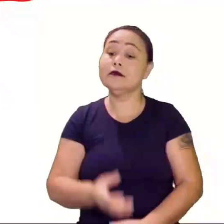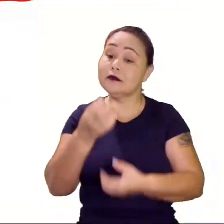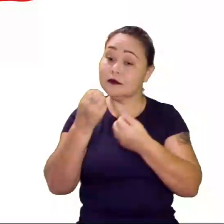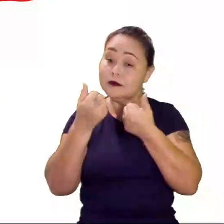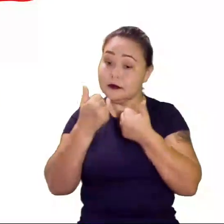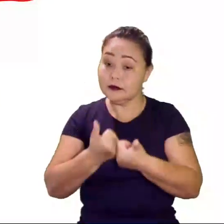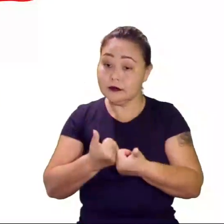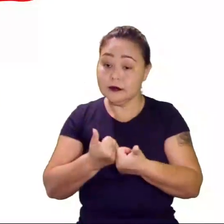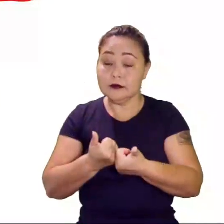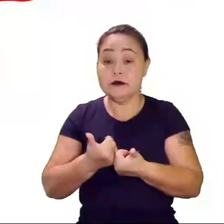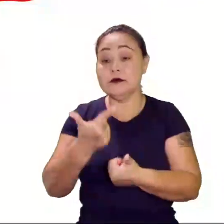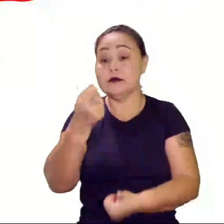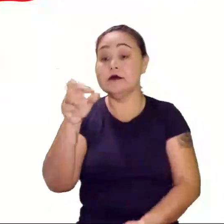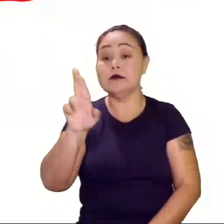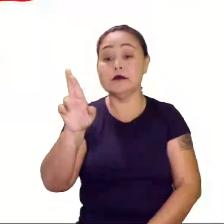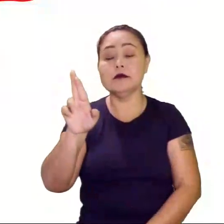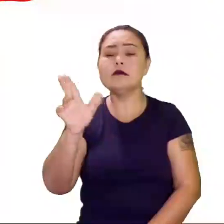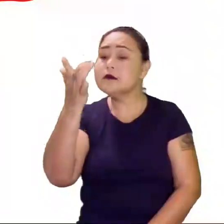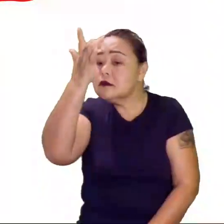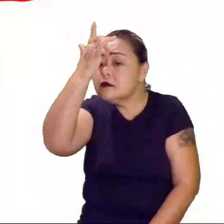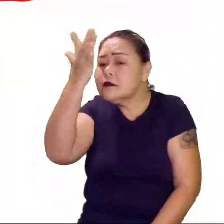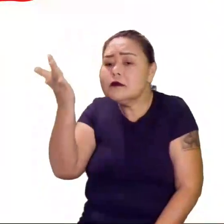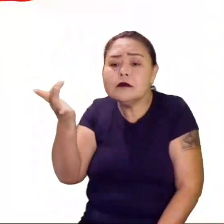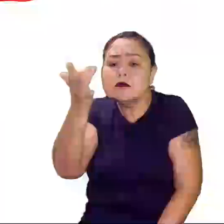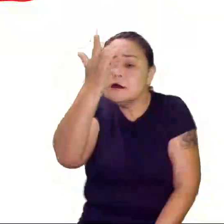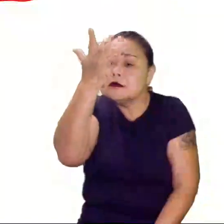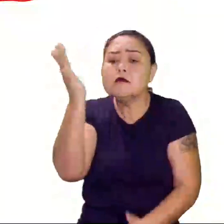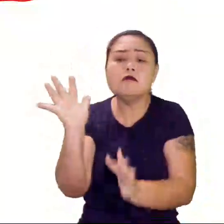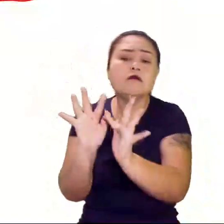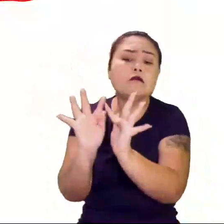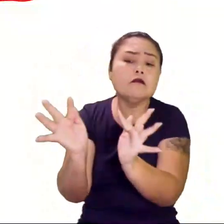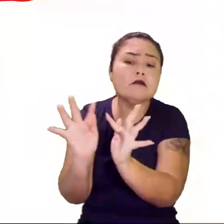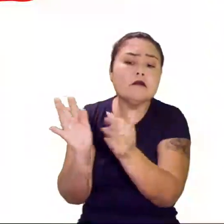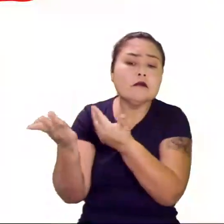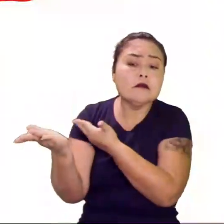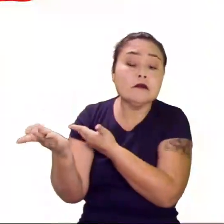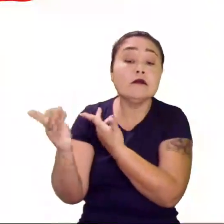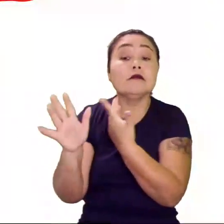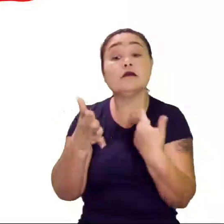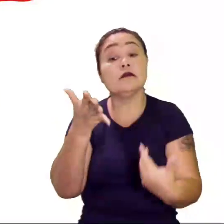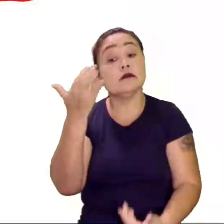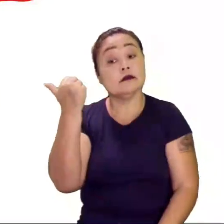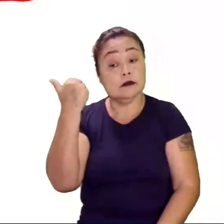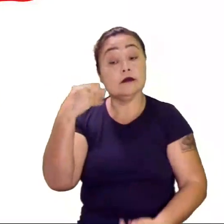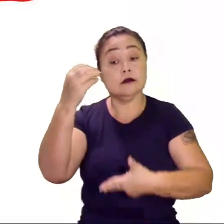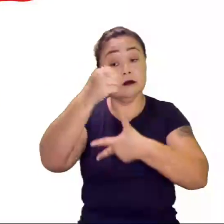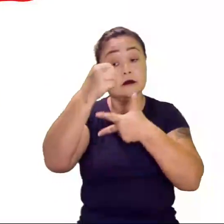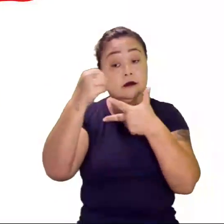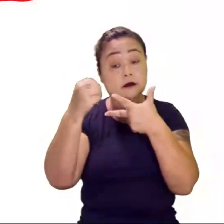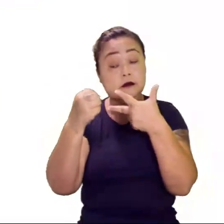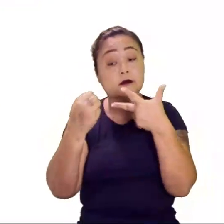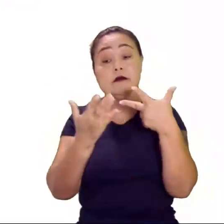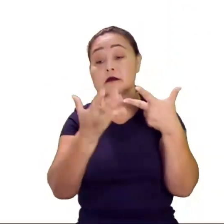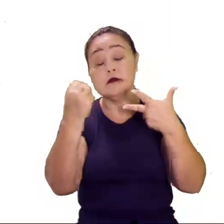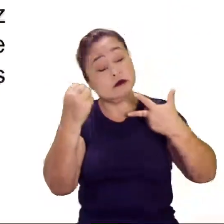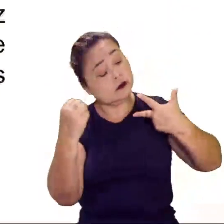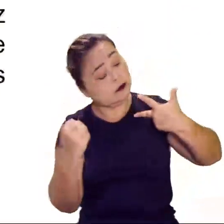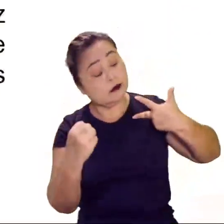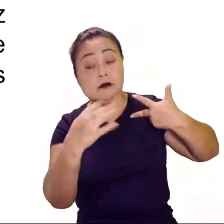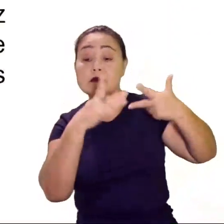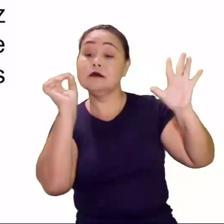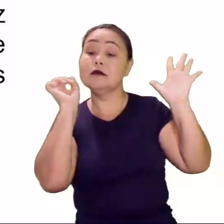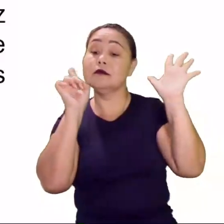Muito bem. R$20, bem facinho essa, né? Bem simplesinha, né? Bora ver agora a do Enem, vamos lá? Então se liga no